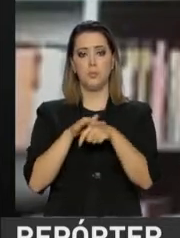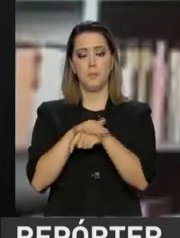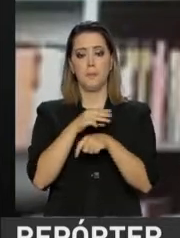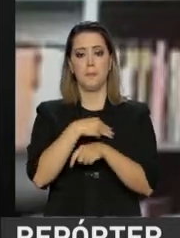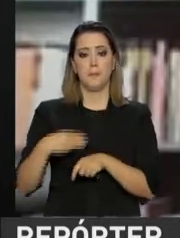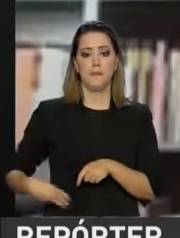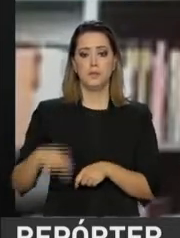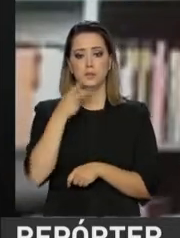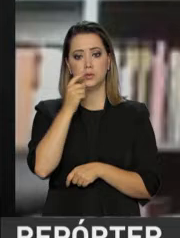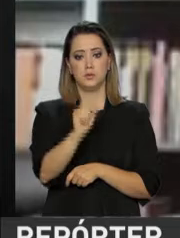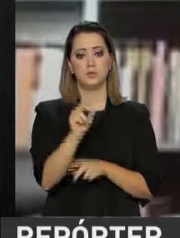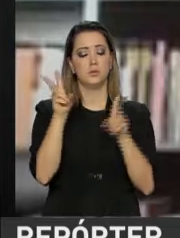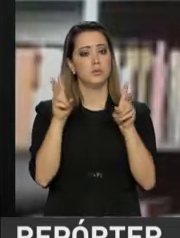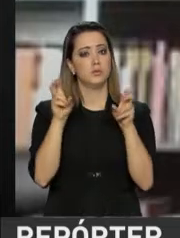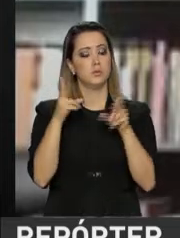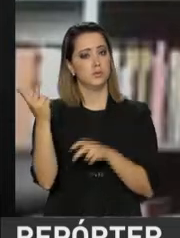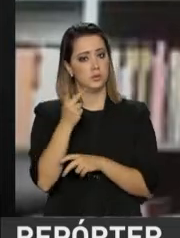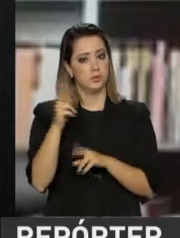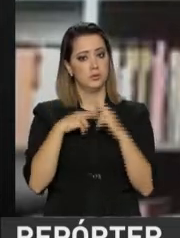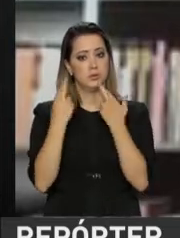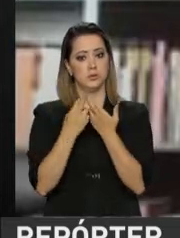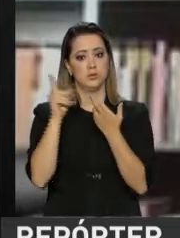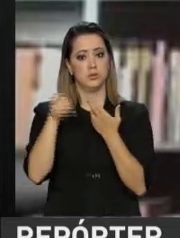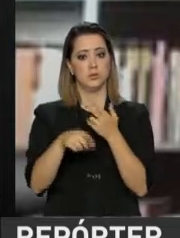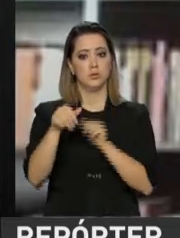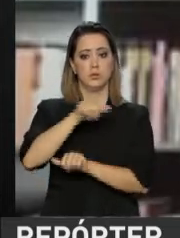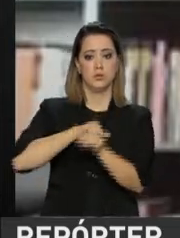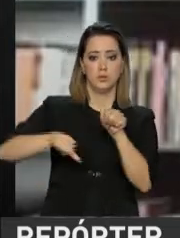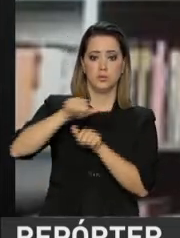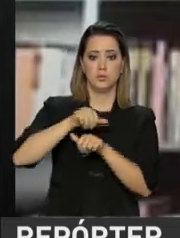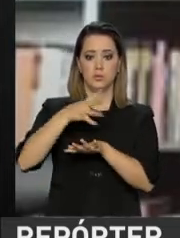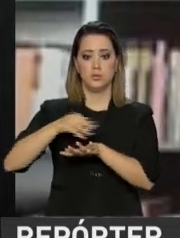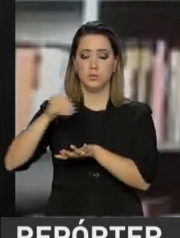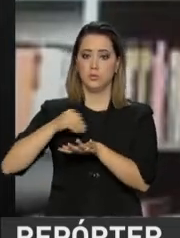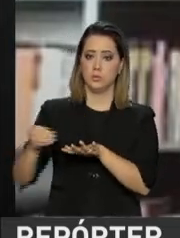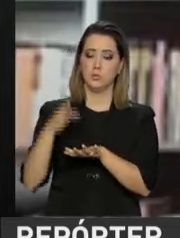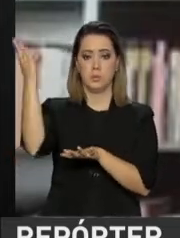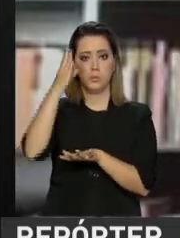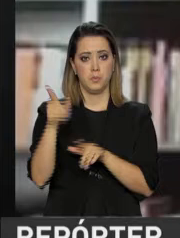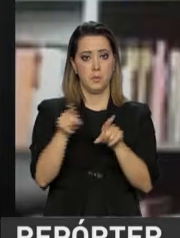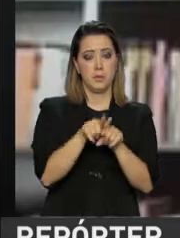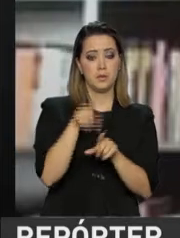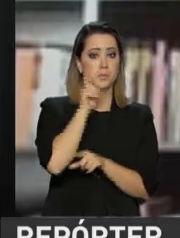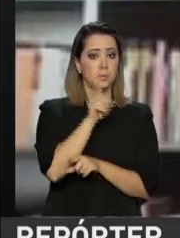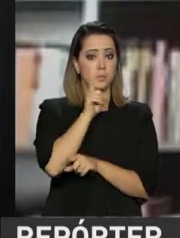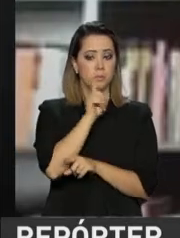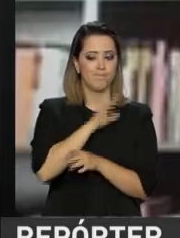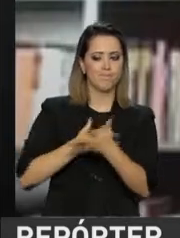ministro e ele me disse que o tema destas duas reuniões foi a troca de informações entre brasil e estados unidos